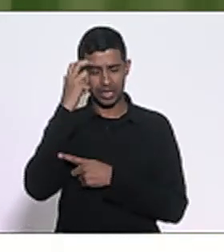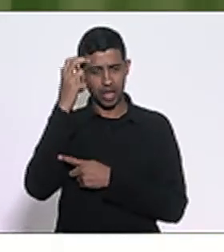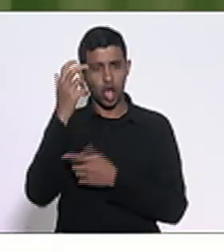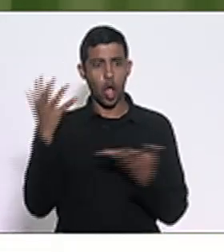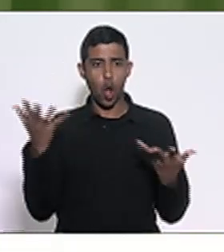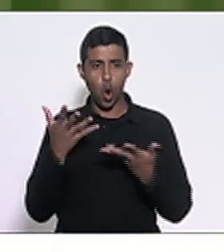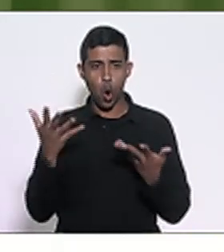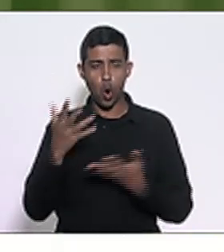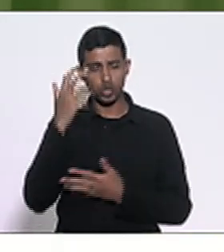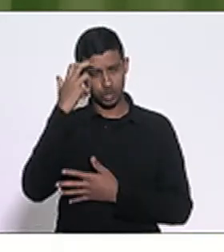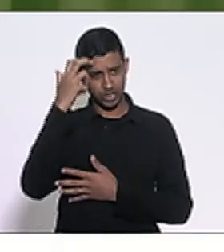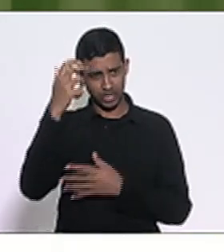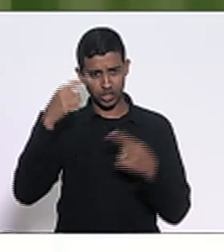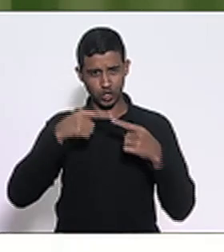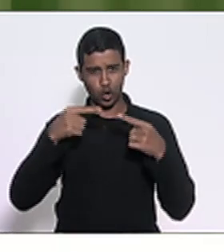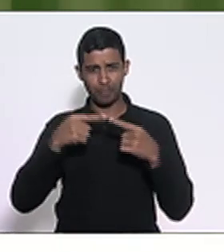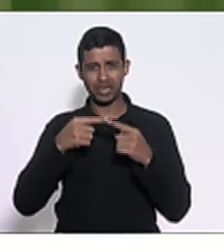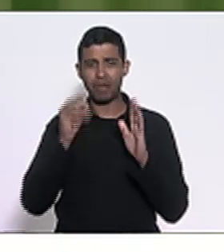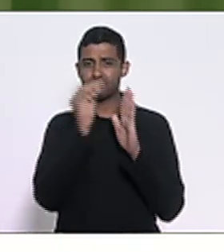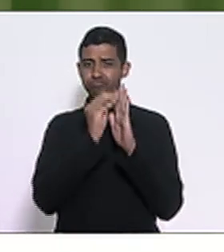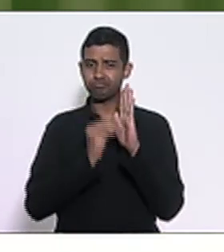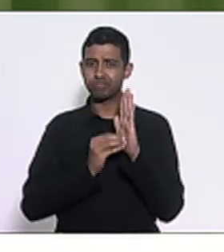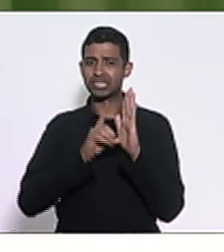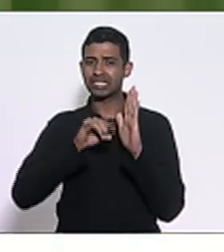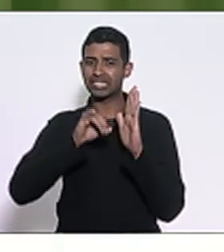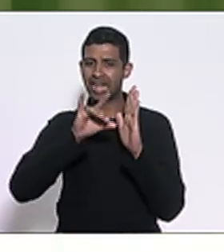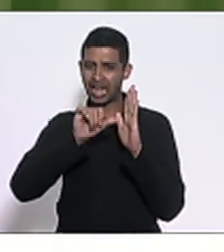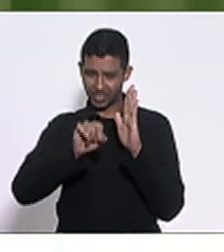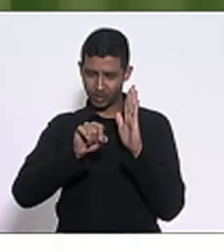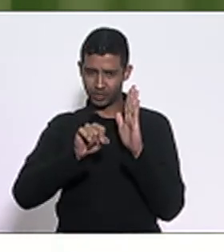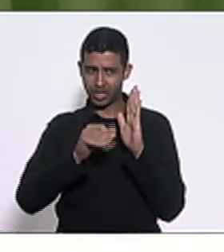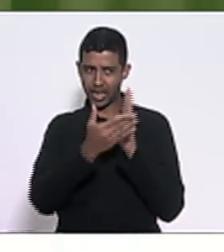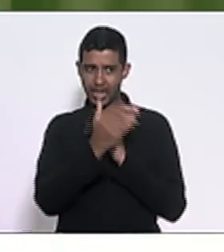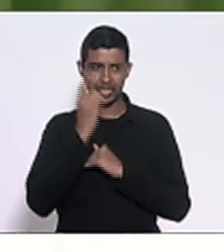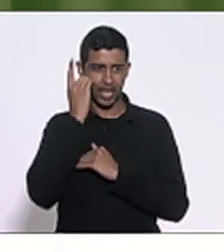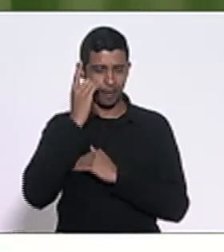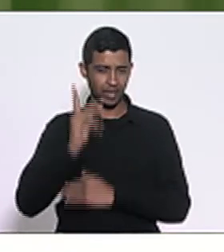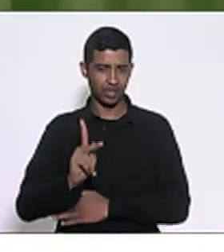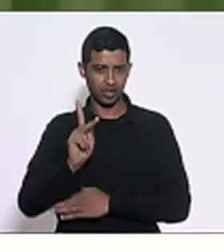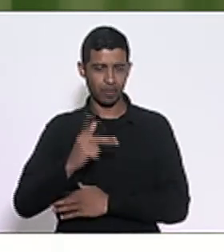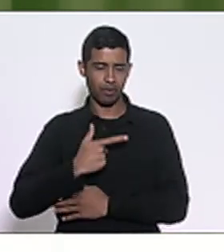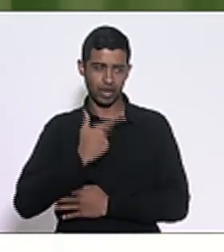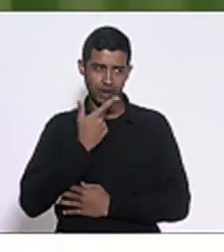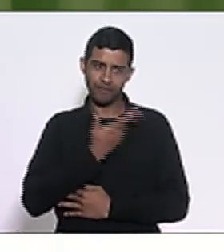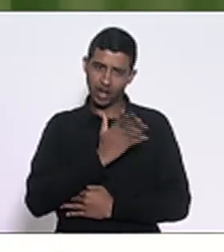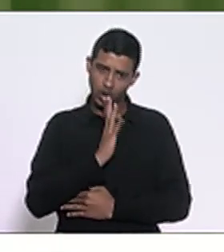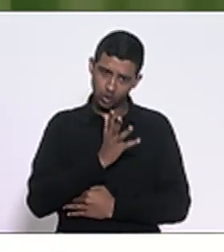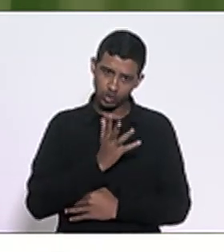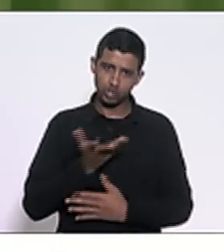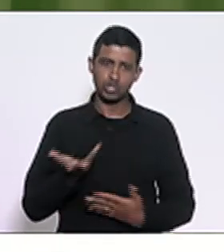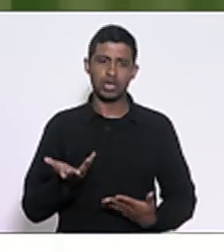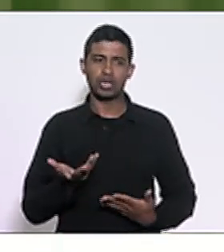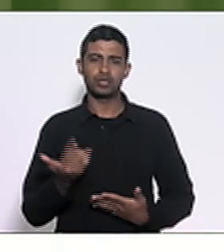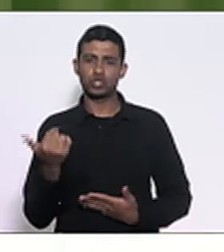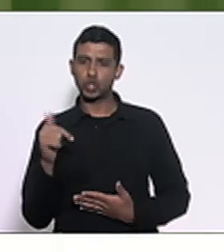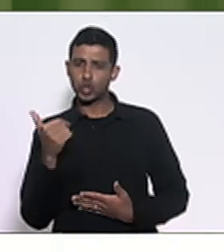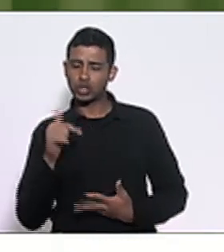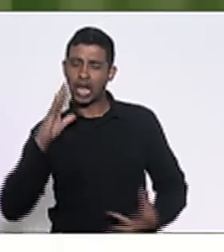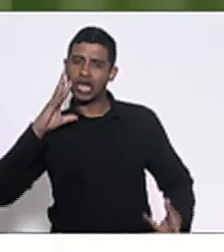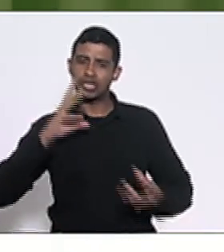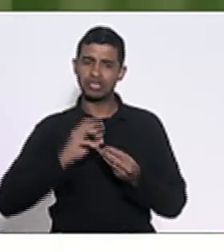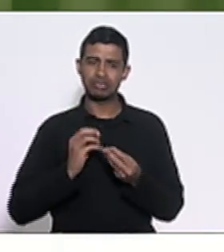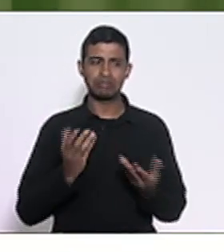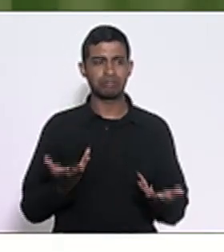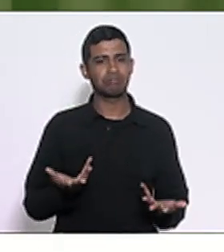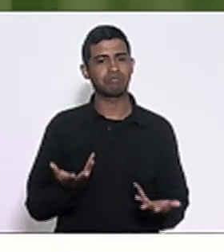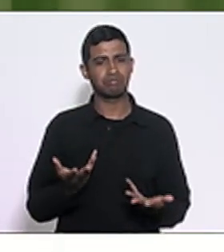dados. E como aqui já foi citado pelo próprio deputado Alexandre Knoploch, enfim, não tem redundância, enfim, e essa